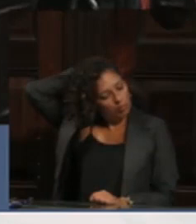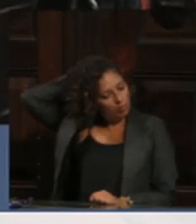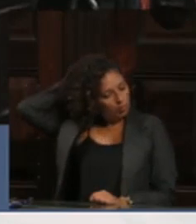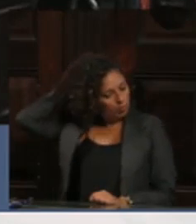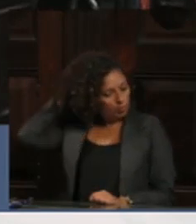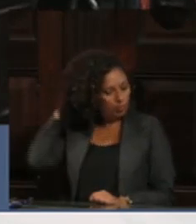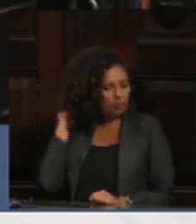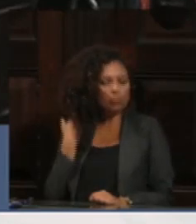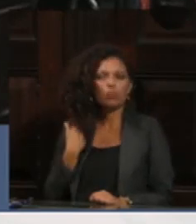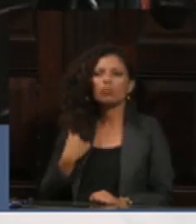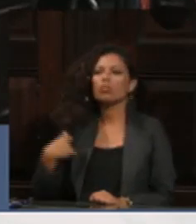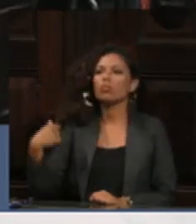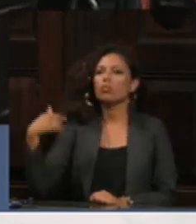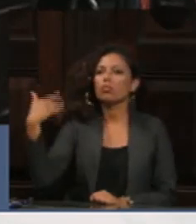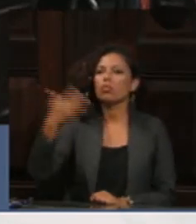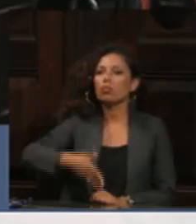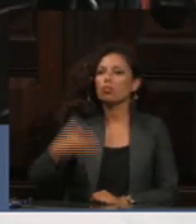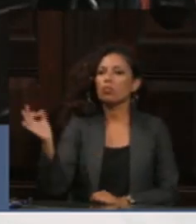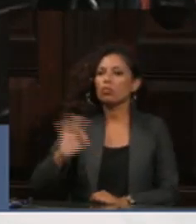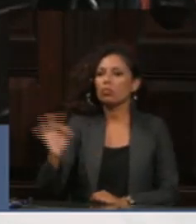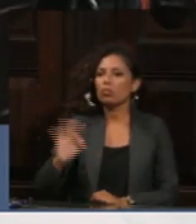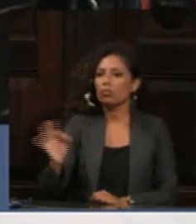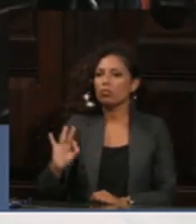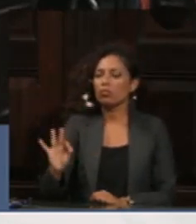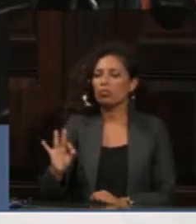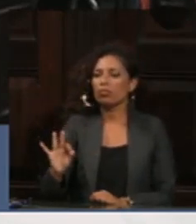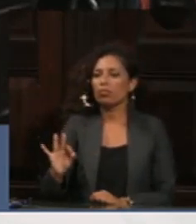Não se encontrando presente,